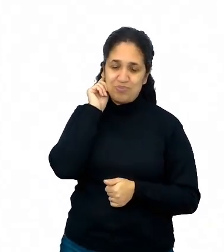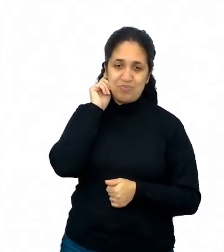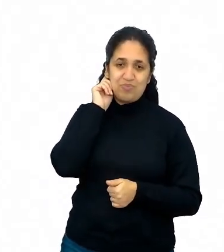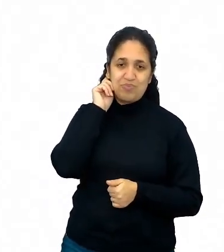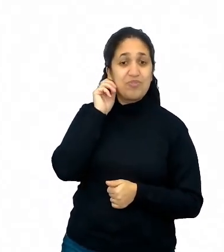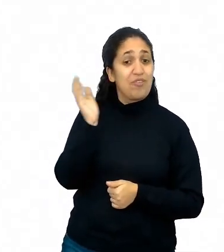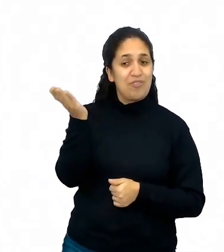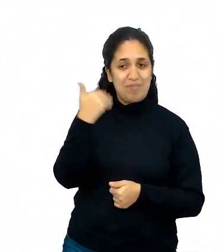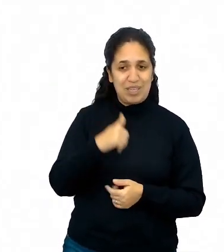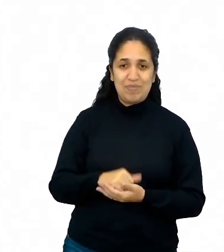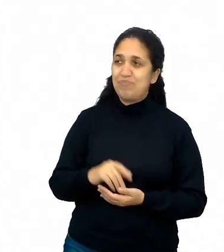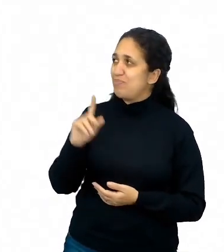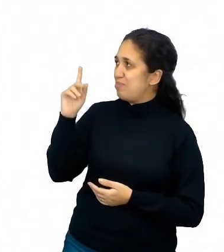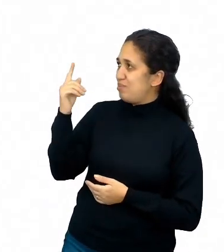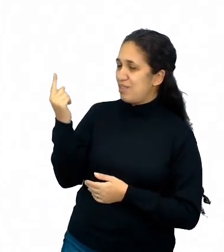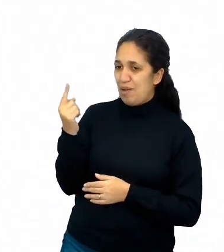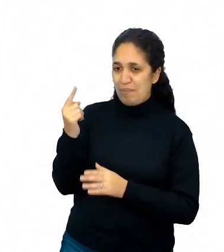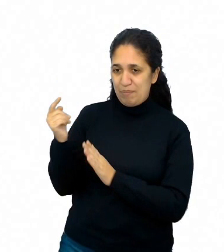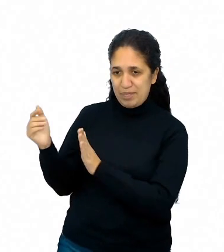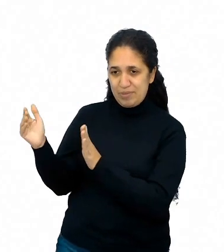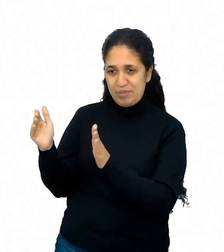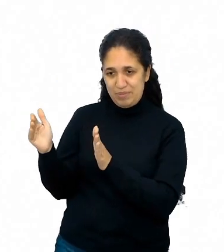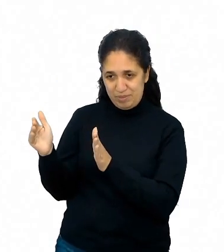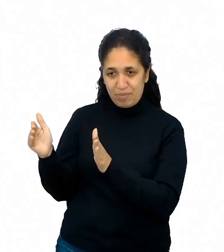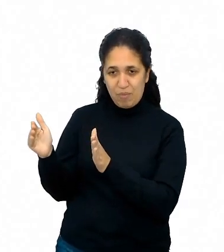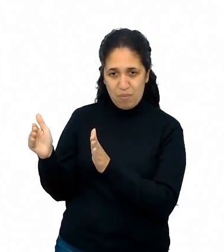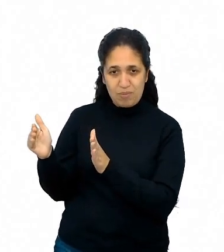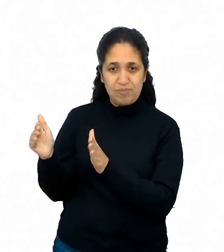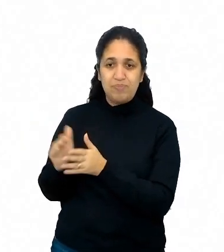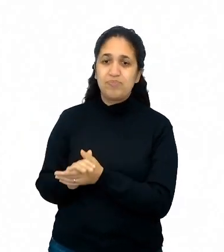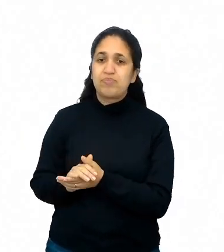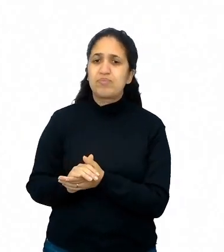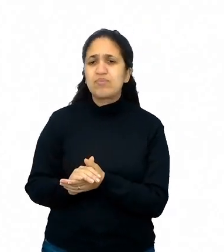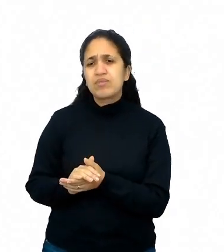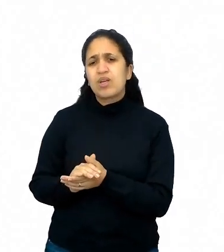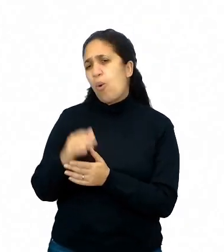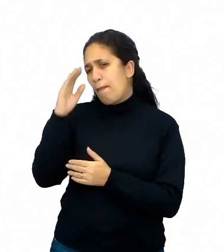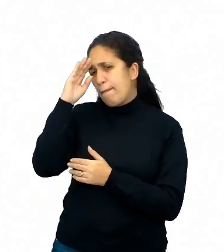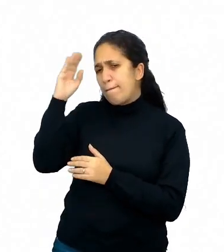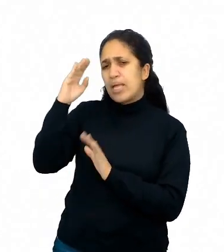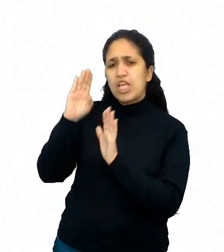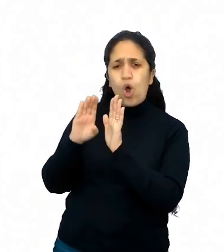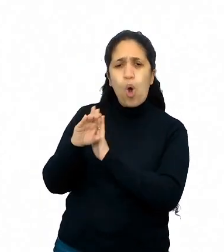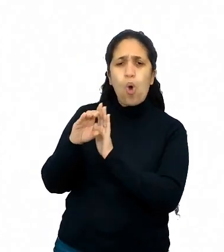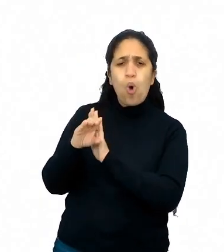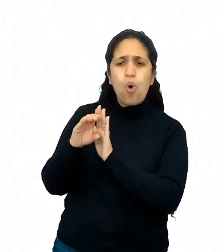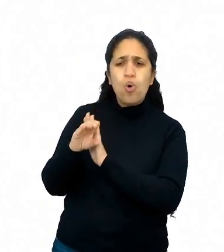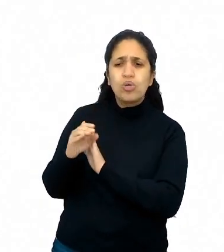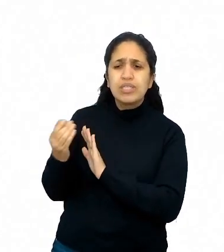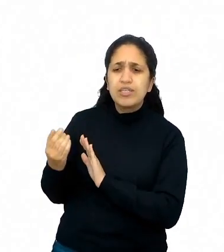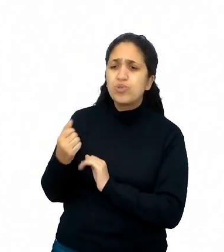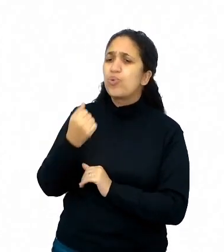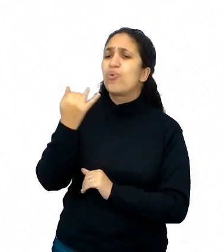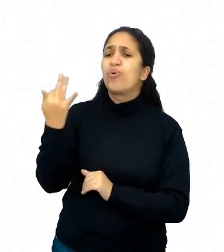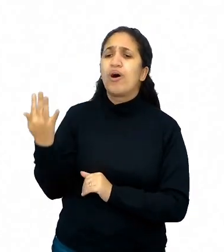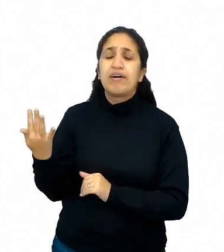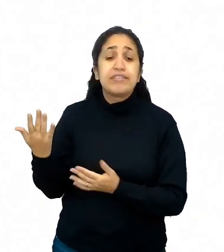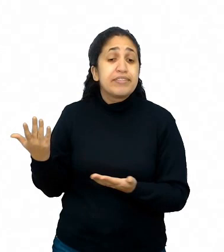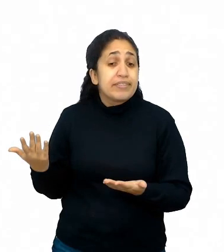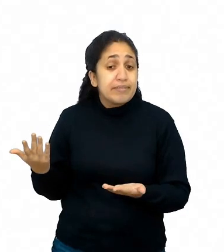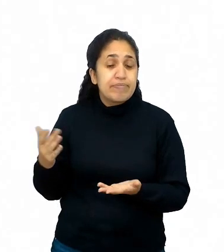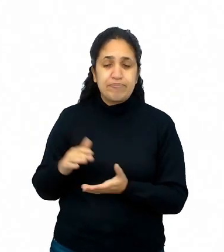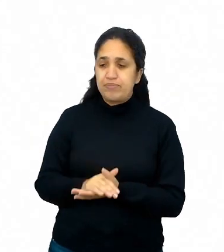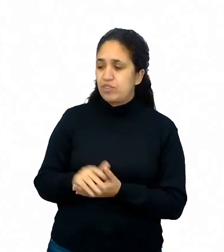Então, vamos lá? Primeiro momento. Quais os principais conceitos, né? O que o